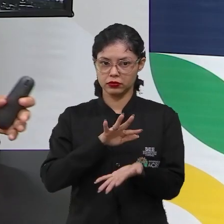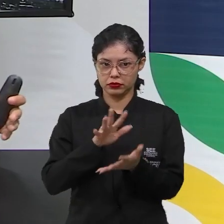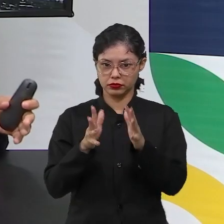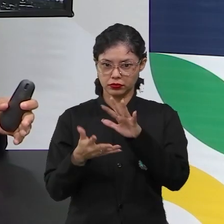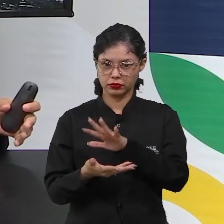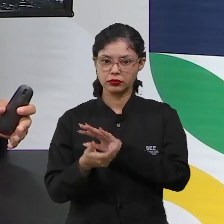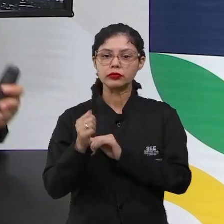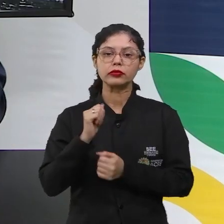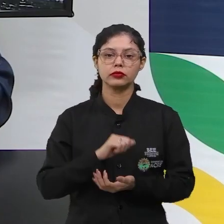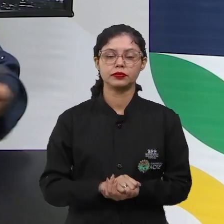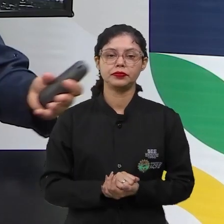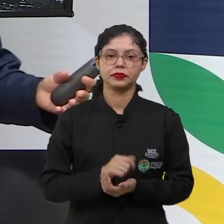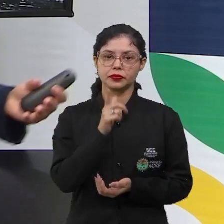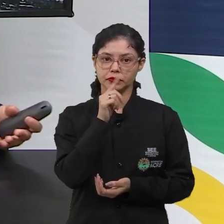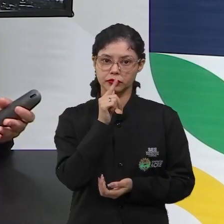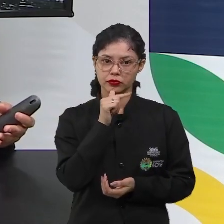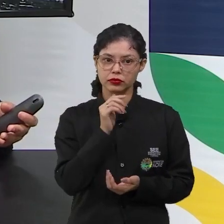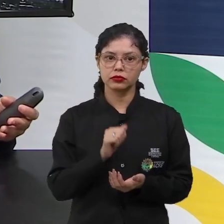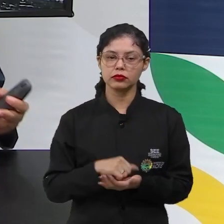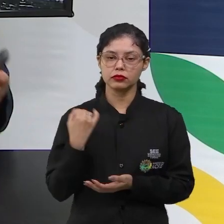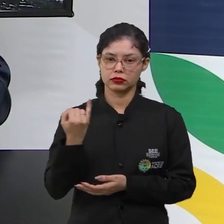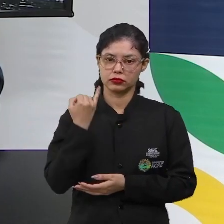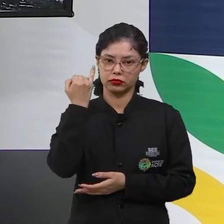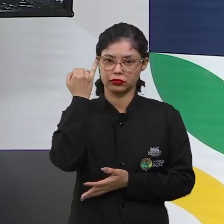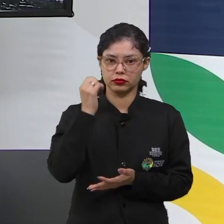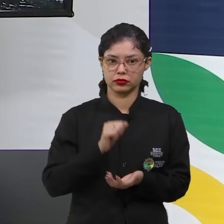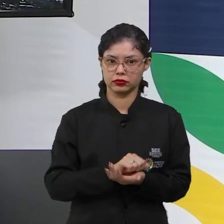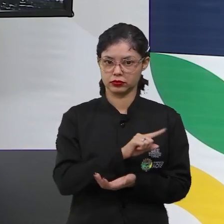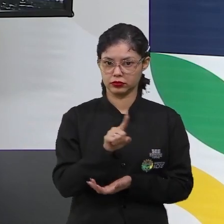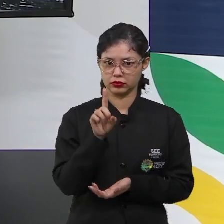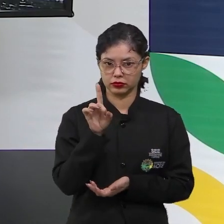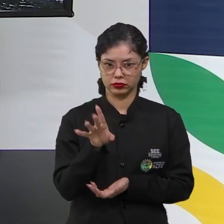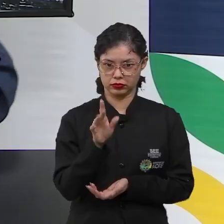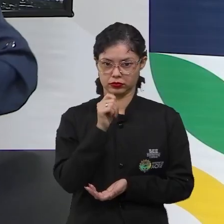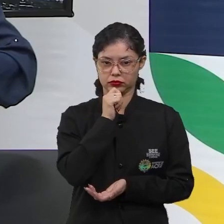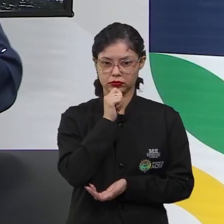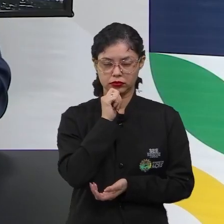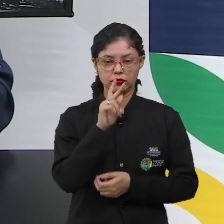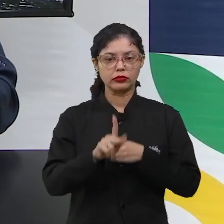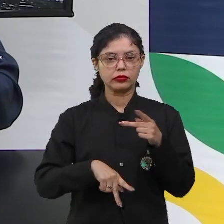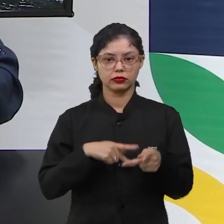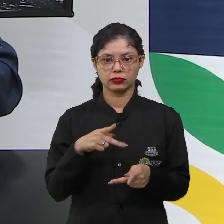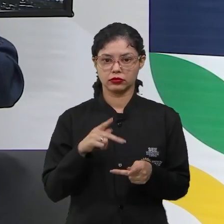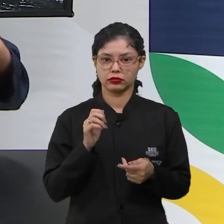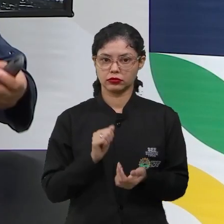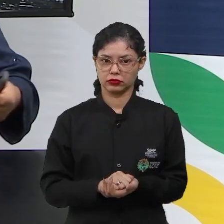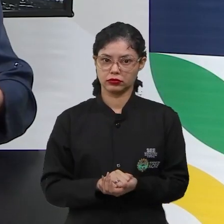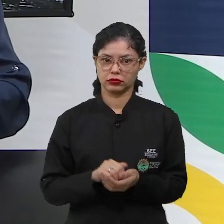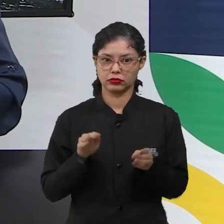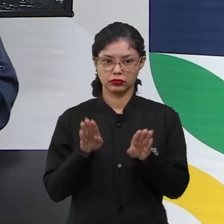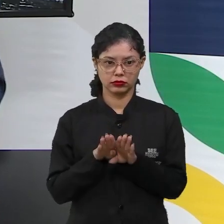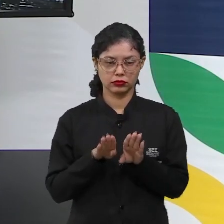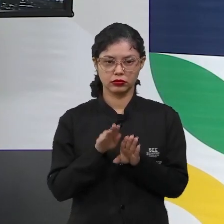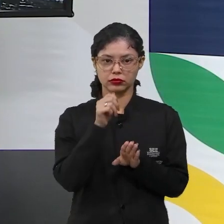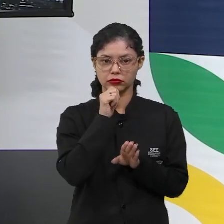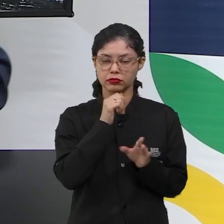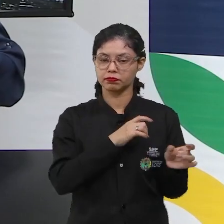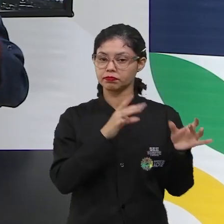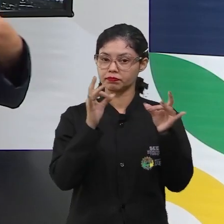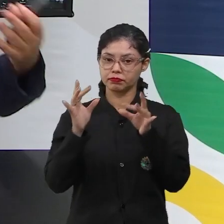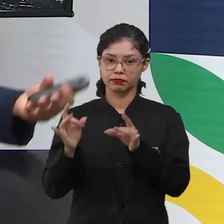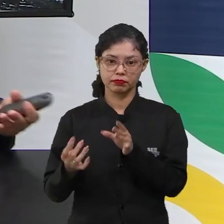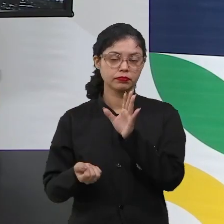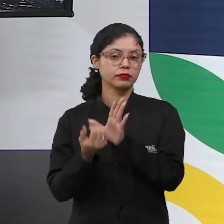suma importância. A água é de suma importância, não só para a população, mas também para a indústria, para o comércio,